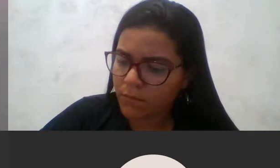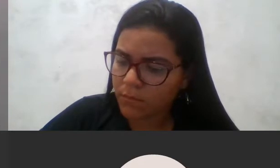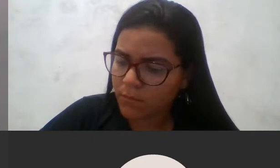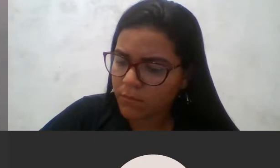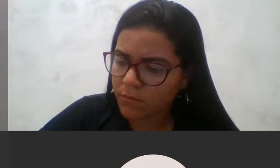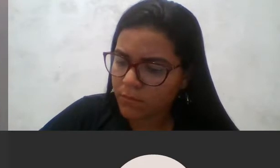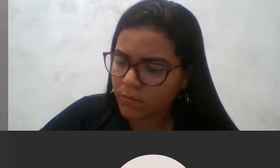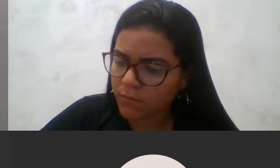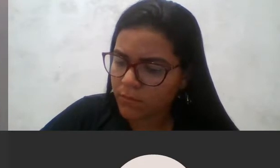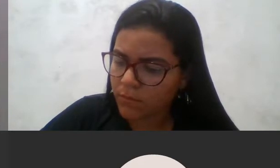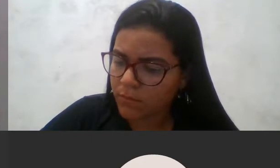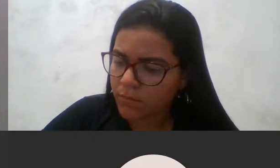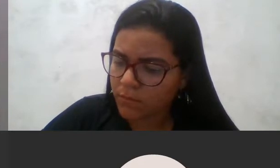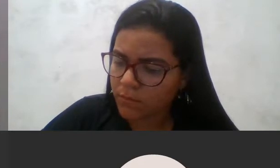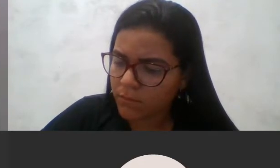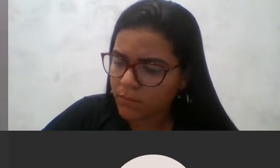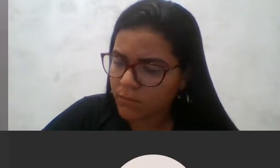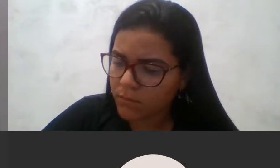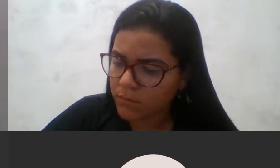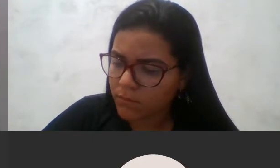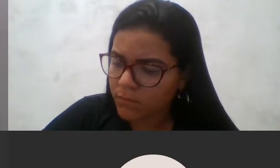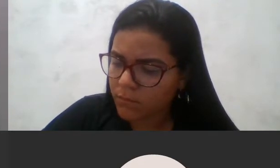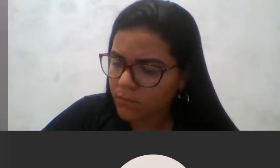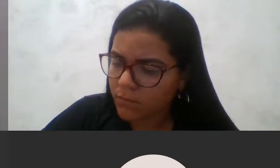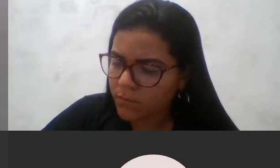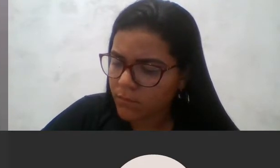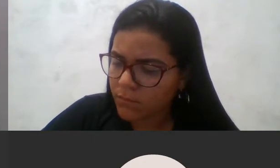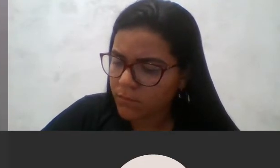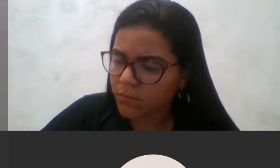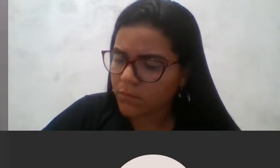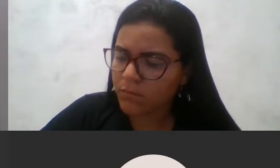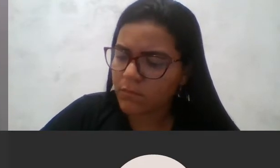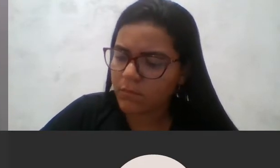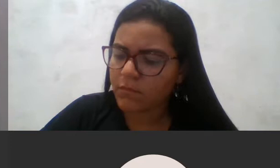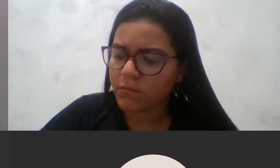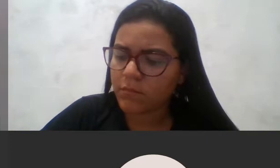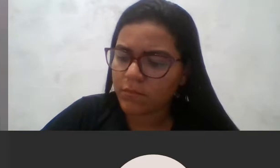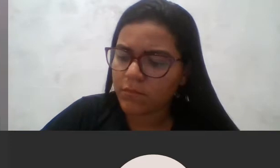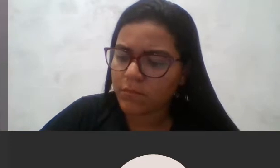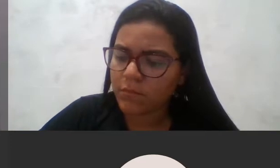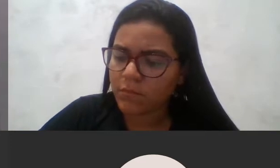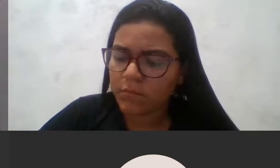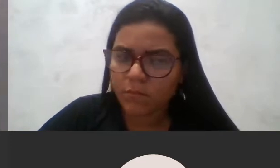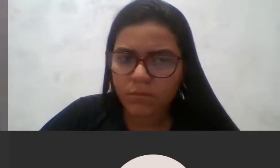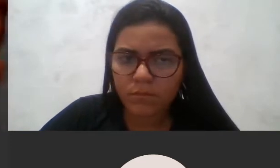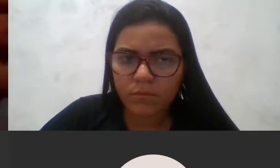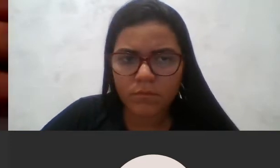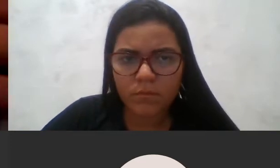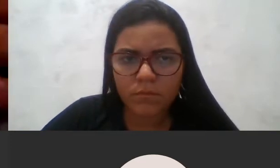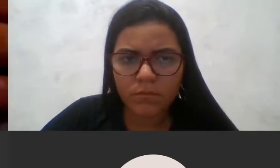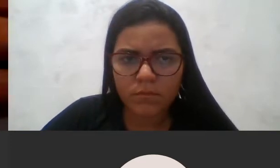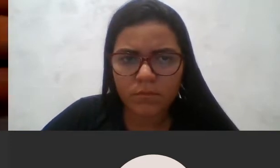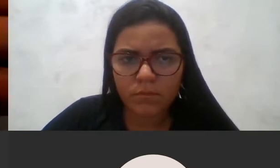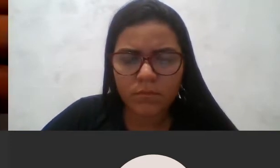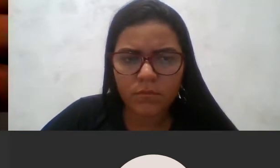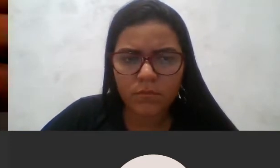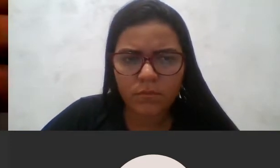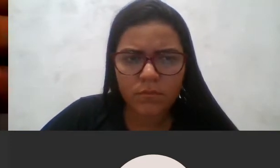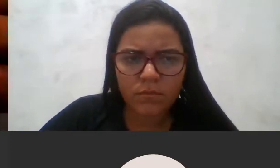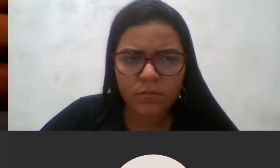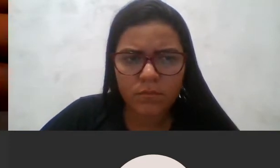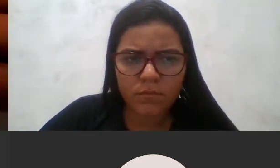ms. Então eu só repito 1 ms aqui. Tá? É igual a 300. E aí fica assim, ó.